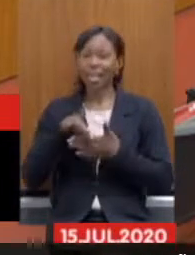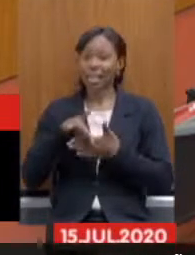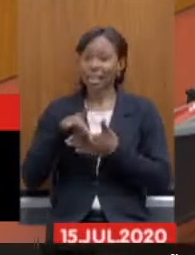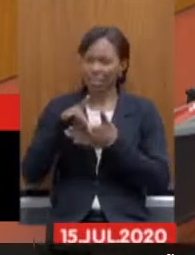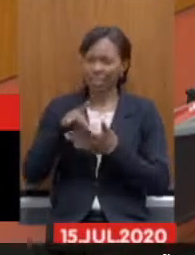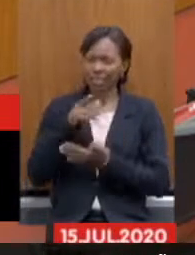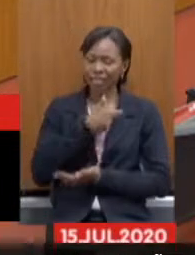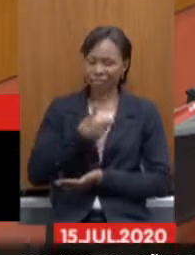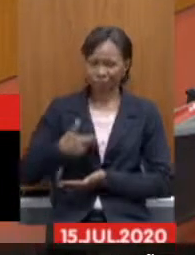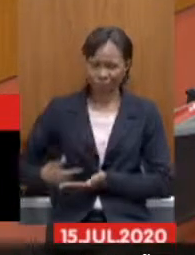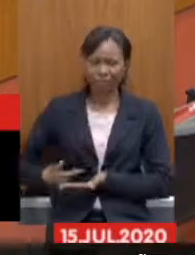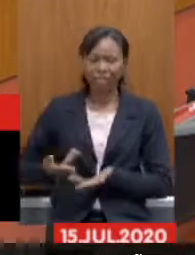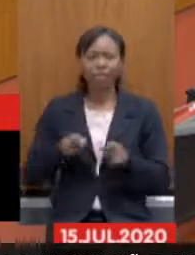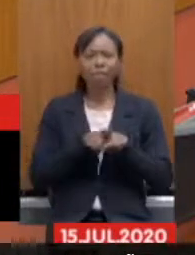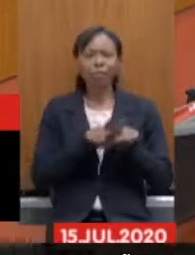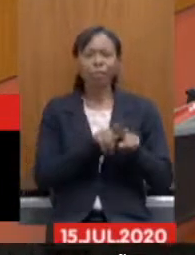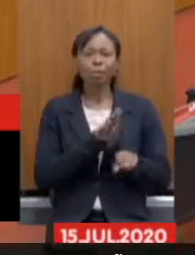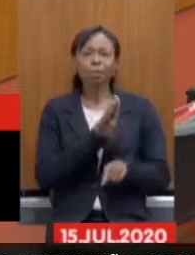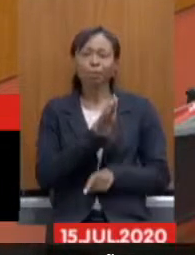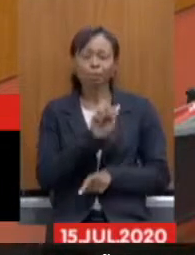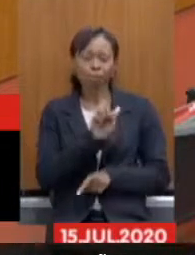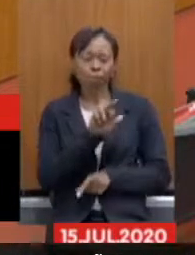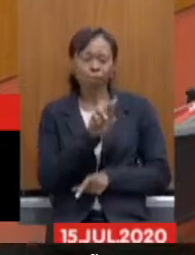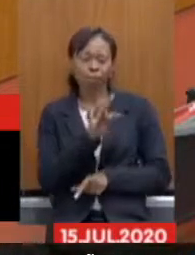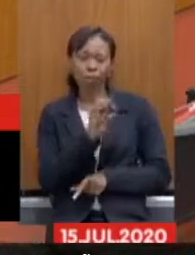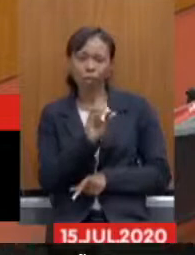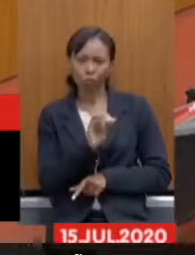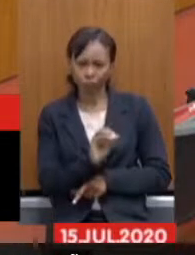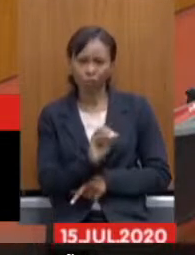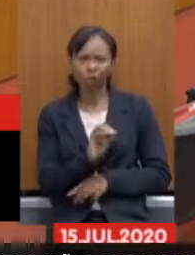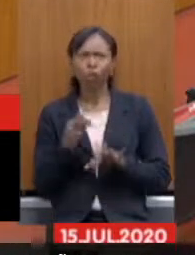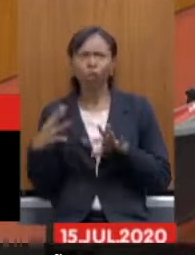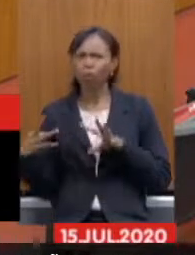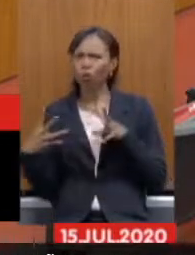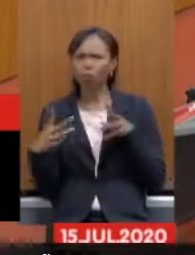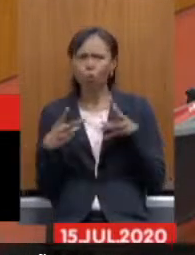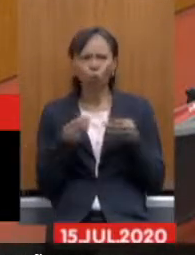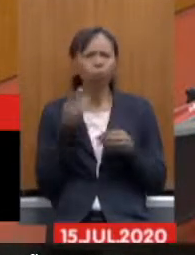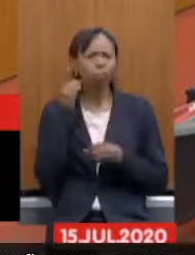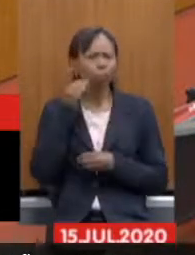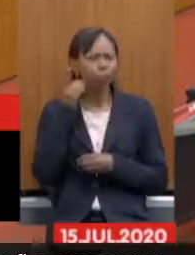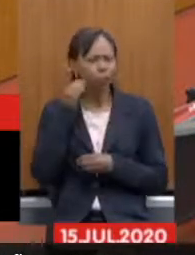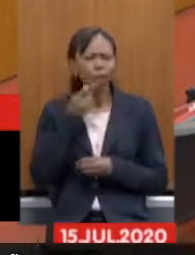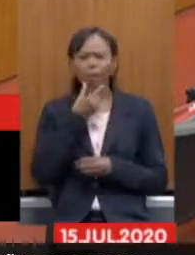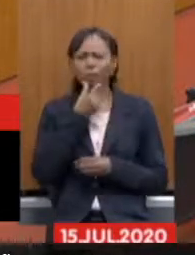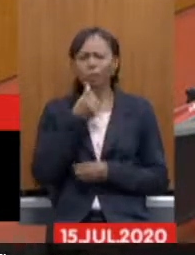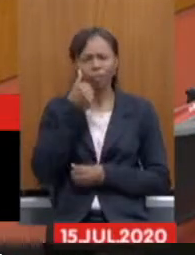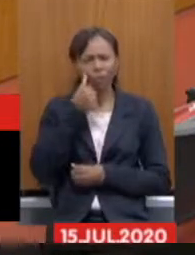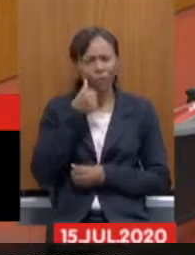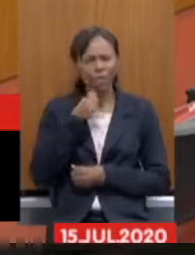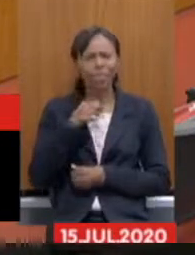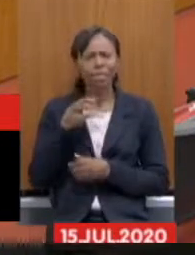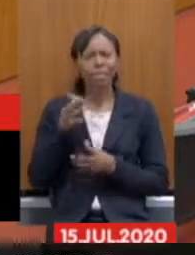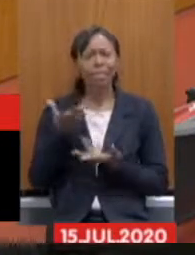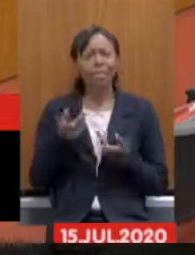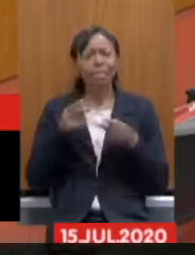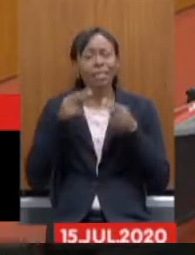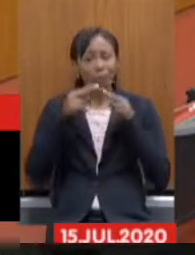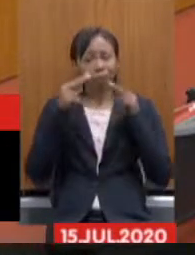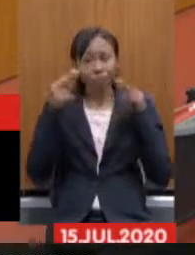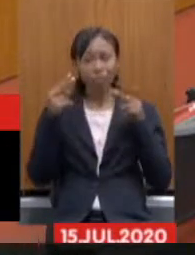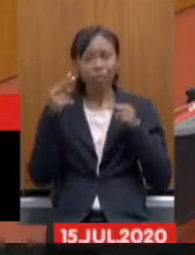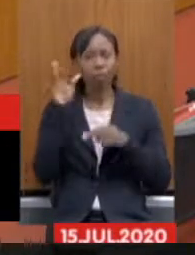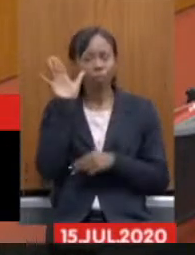do governo deputado bastou todos as deputadas e deputados também que estão virtualmente